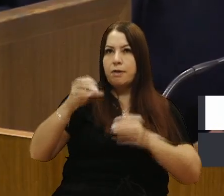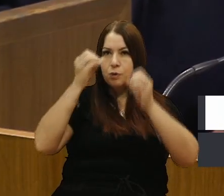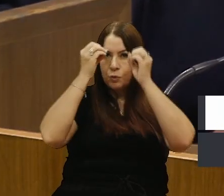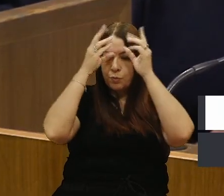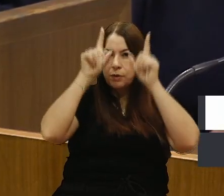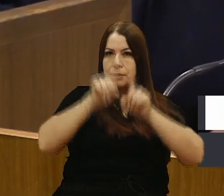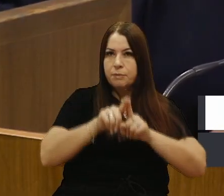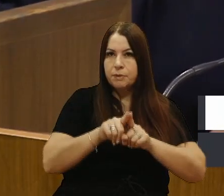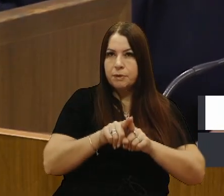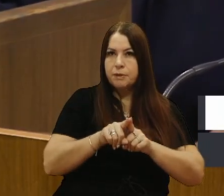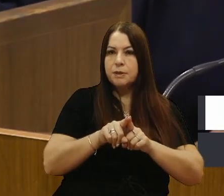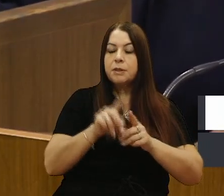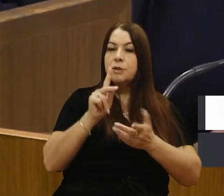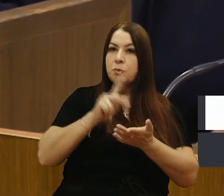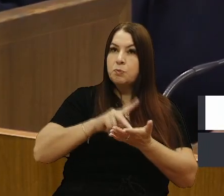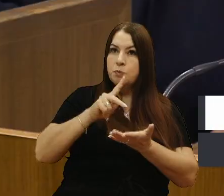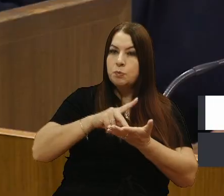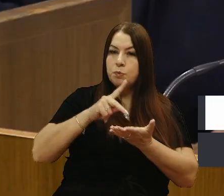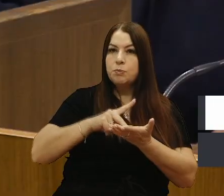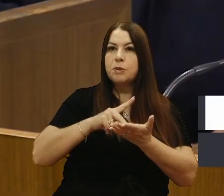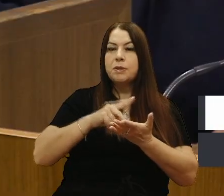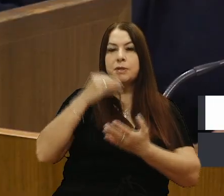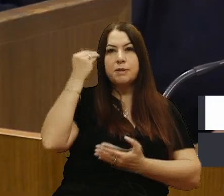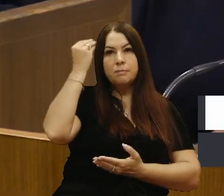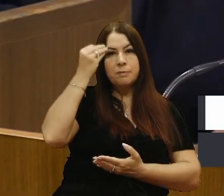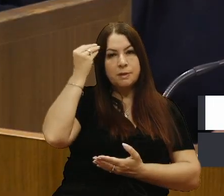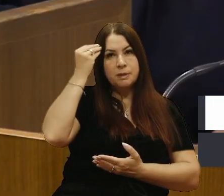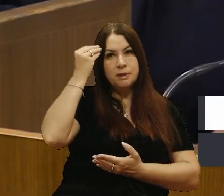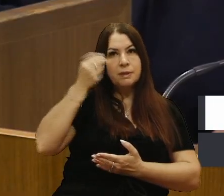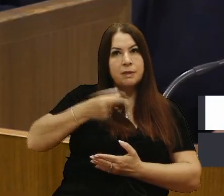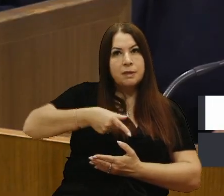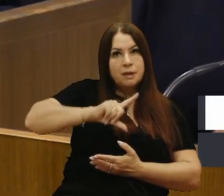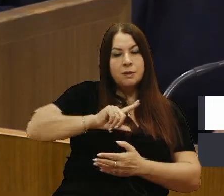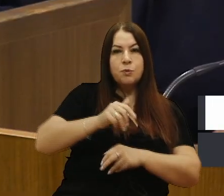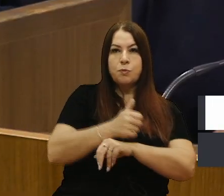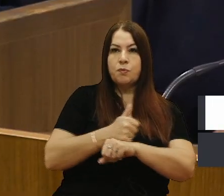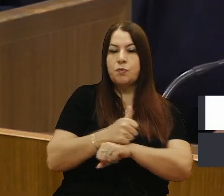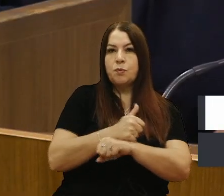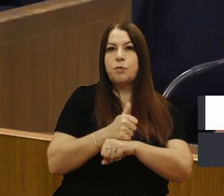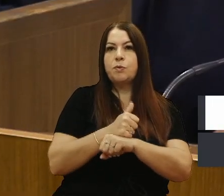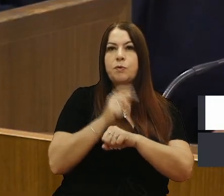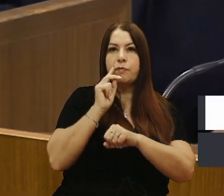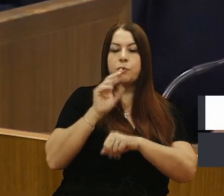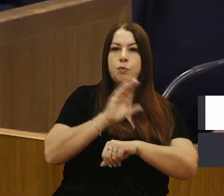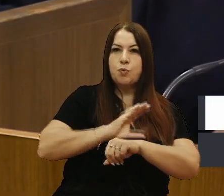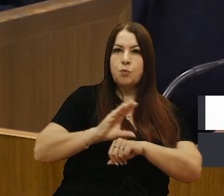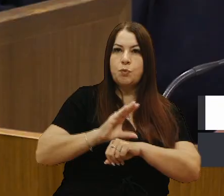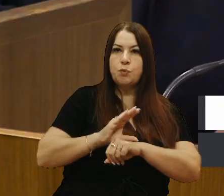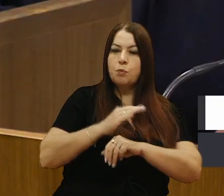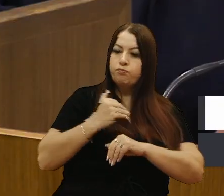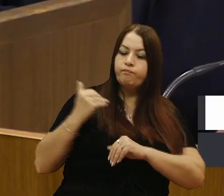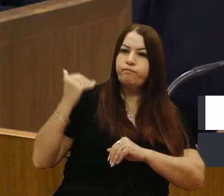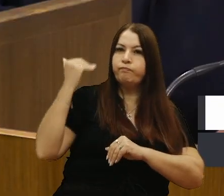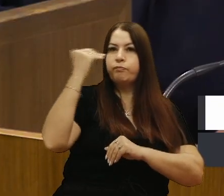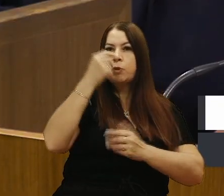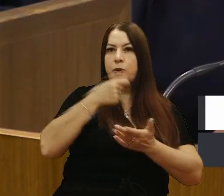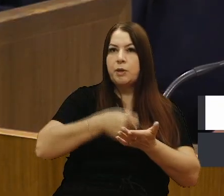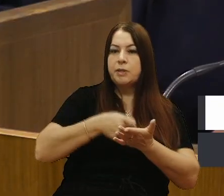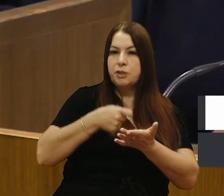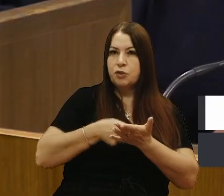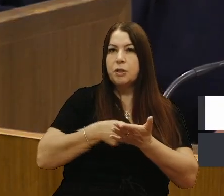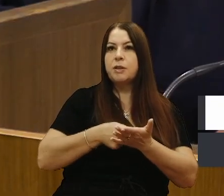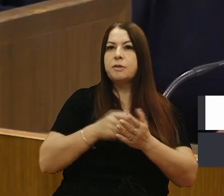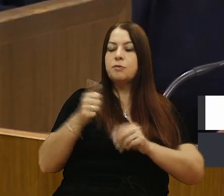conhecimento. Uma verdadeira experiência pré-profissional, levando o curso a um novo patamar de exigência,